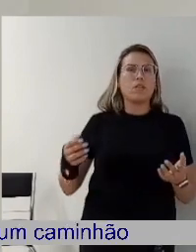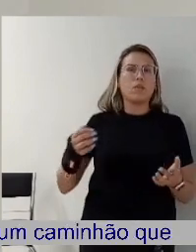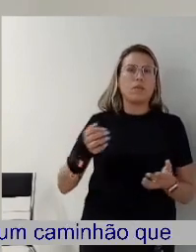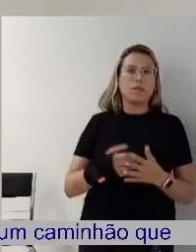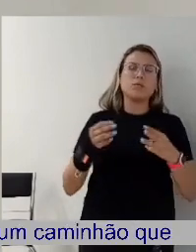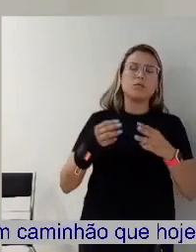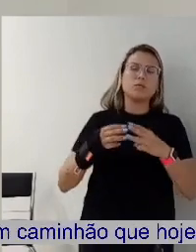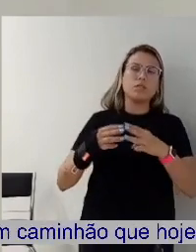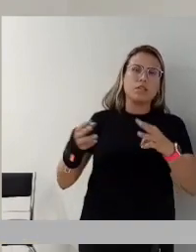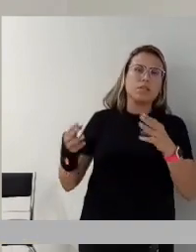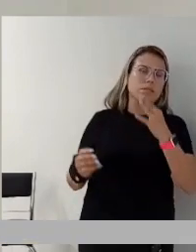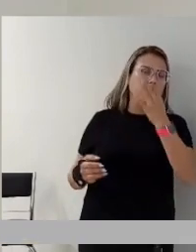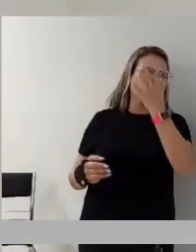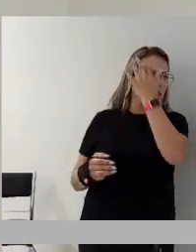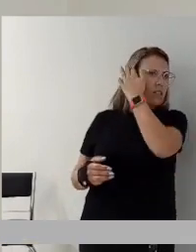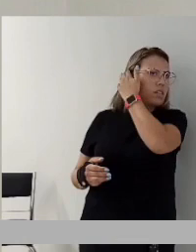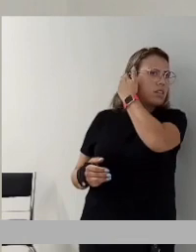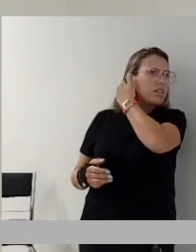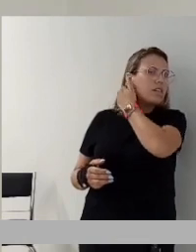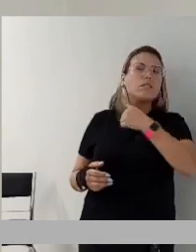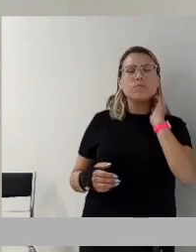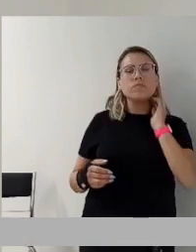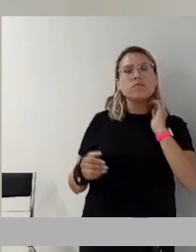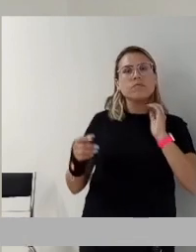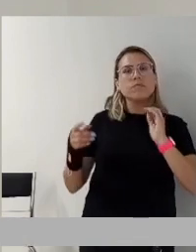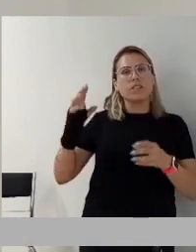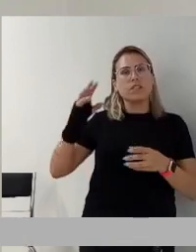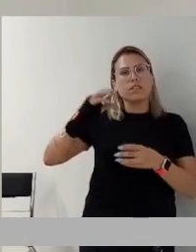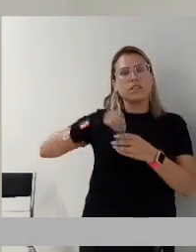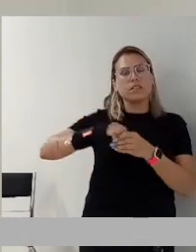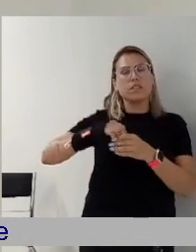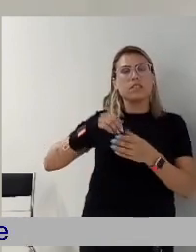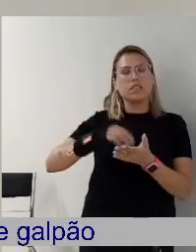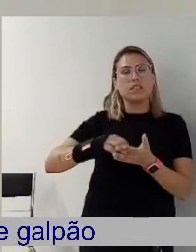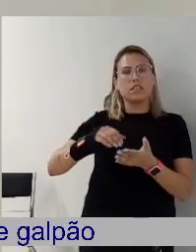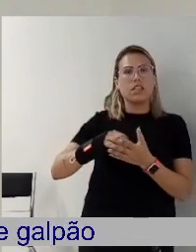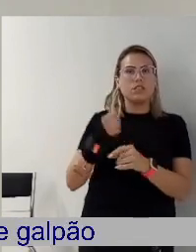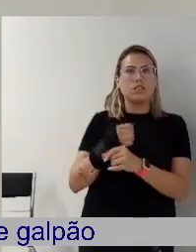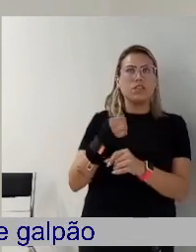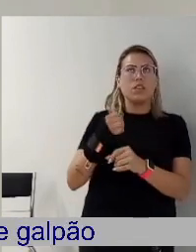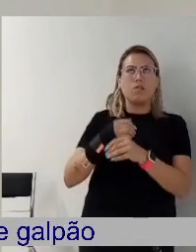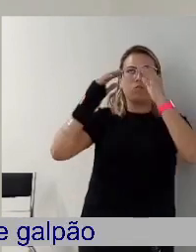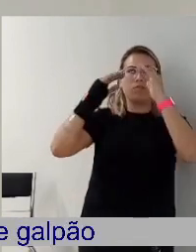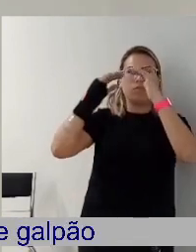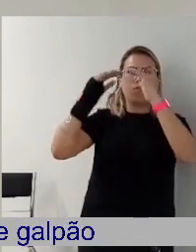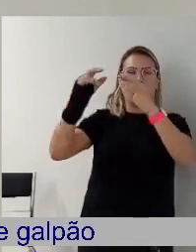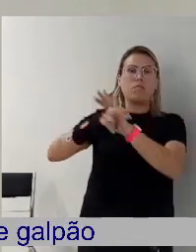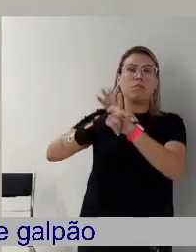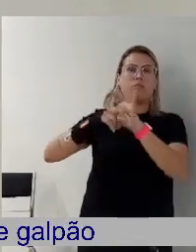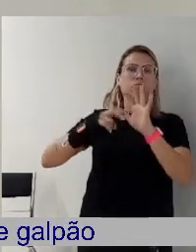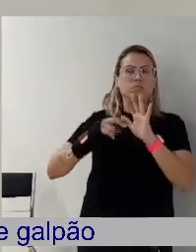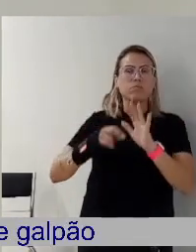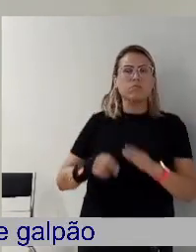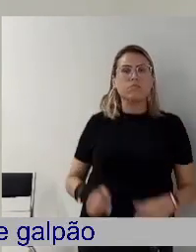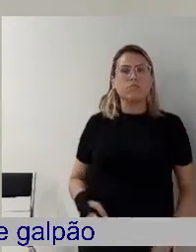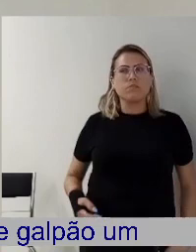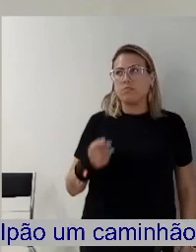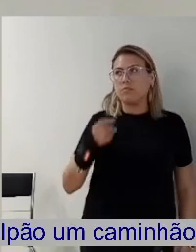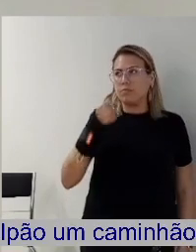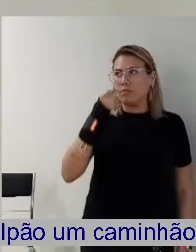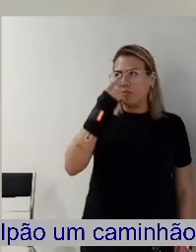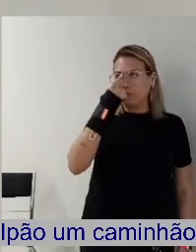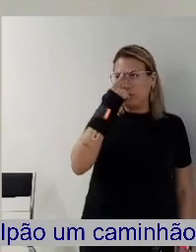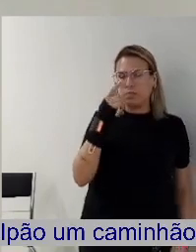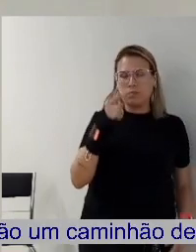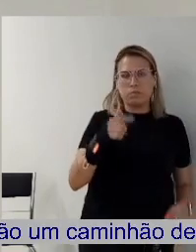esse caminhão aí se encontra lá na secretaria de obra lá debaixo daquele galpão um um um caminhão